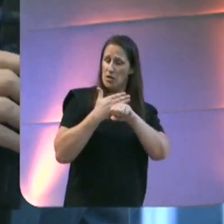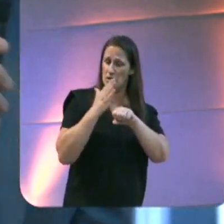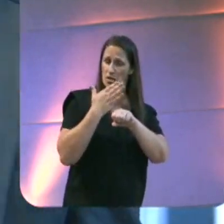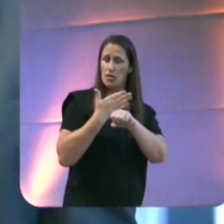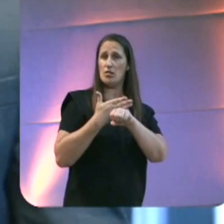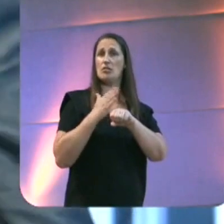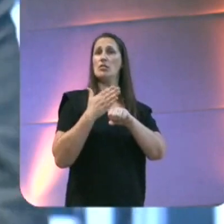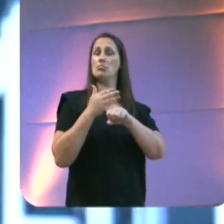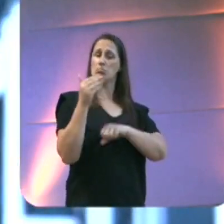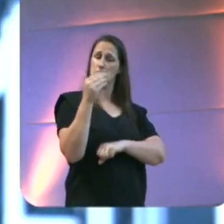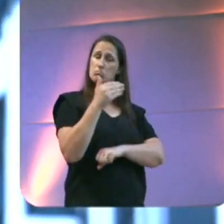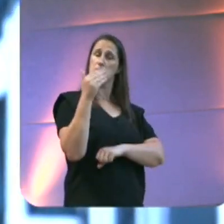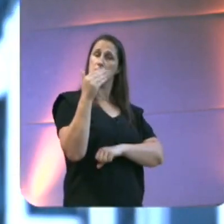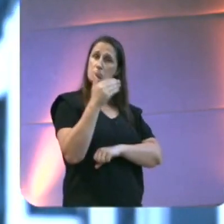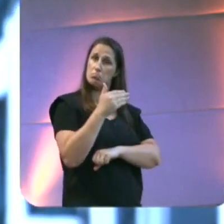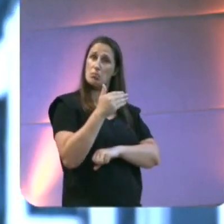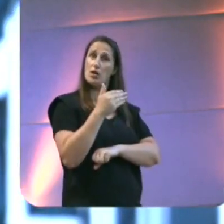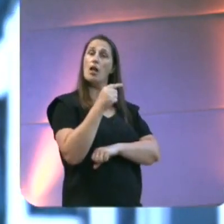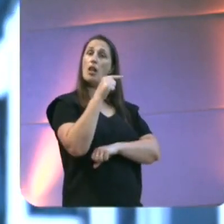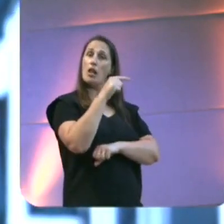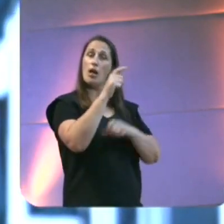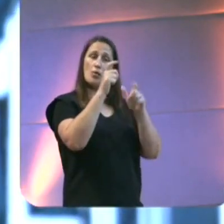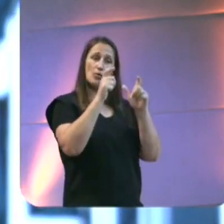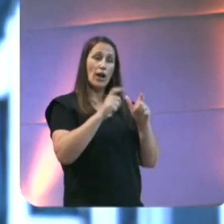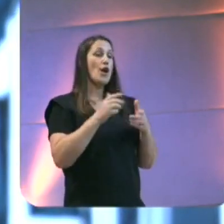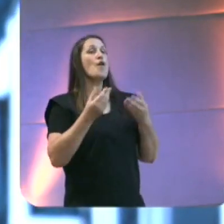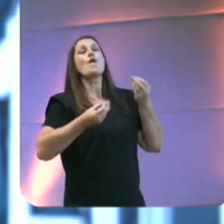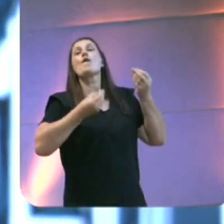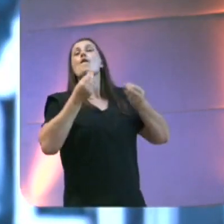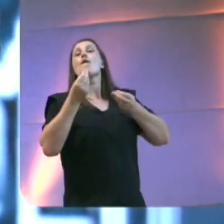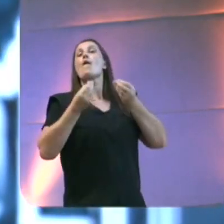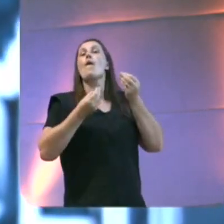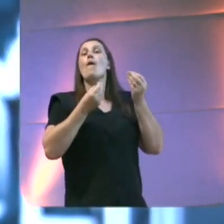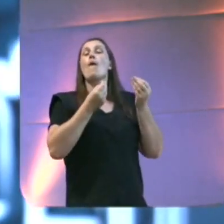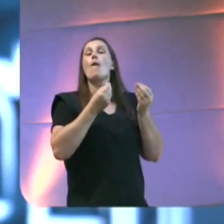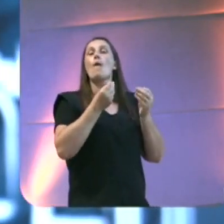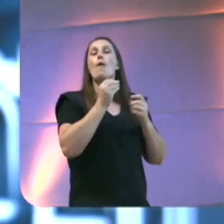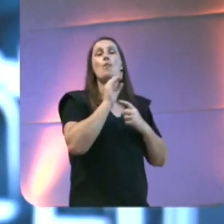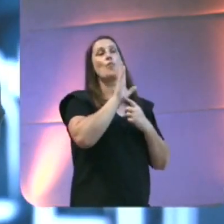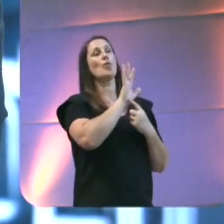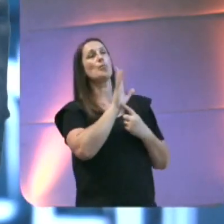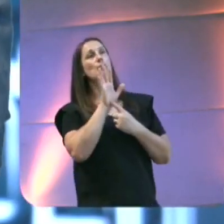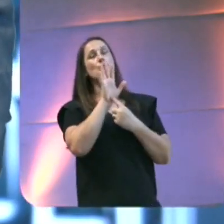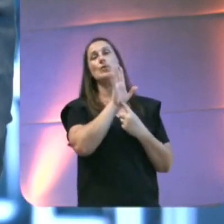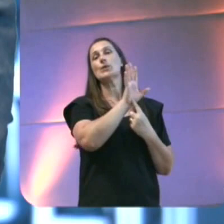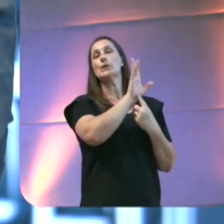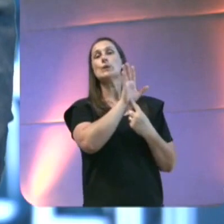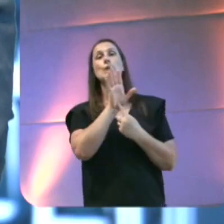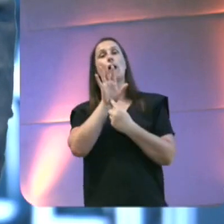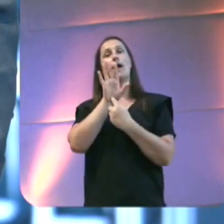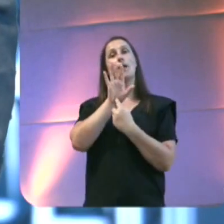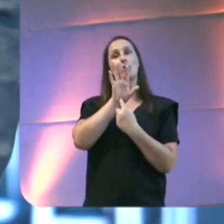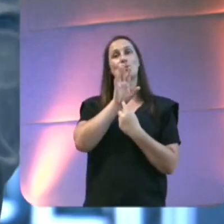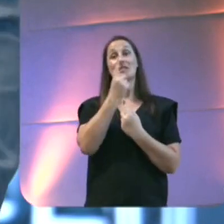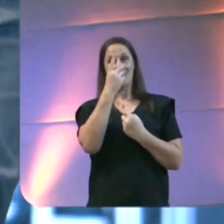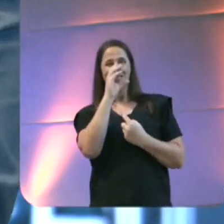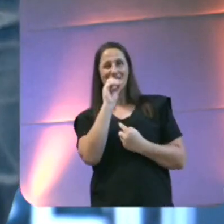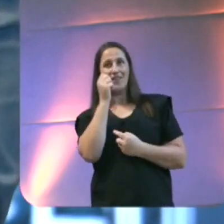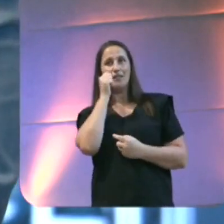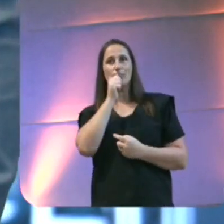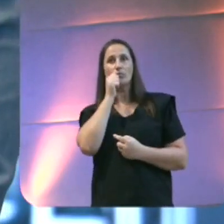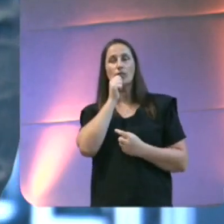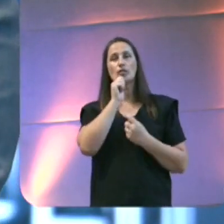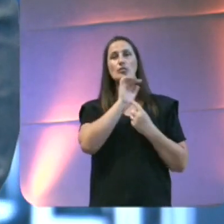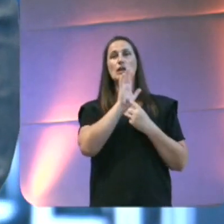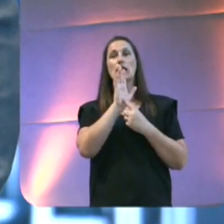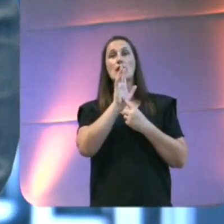casamento, porque elas ensaiavam como é que elas iam conduzir, quem ia na frente, quem ia atrás, se teria algum